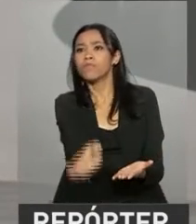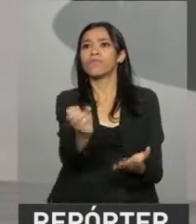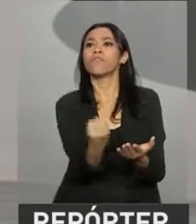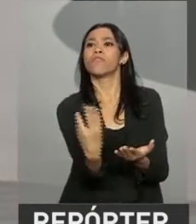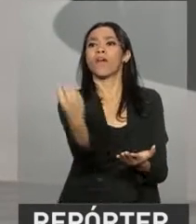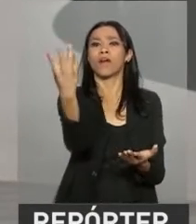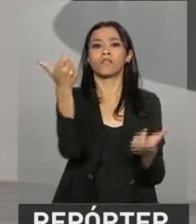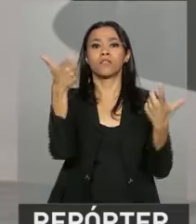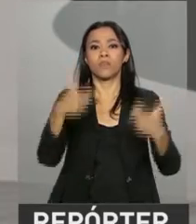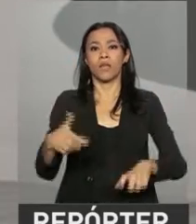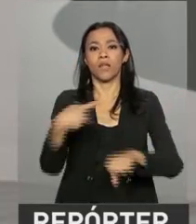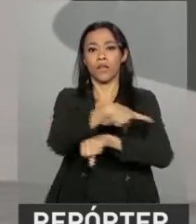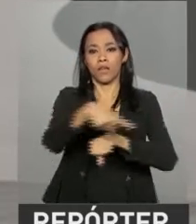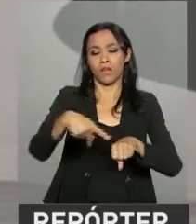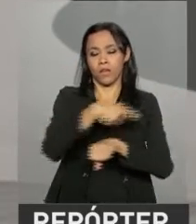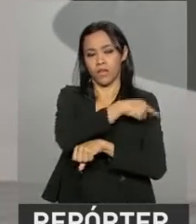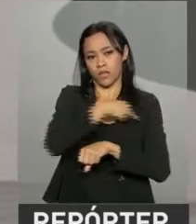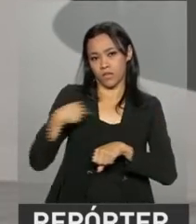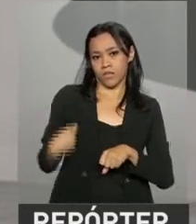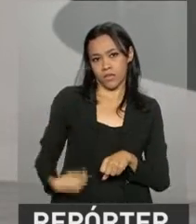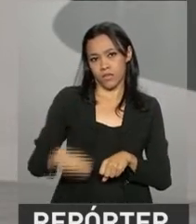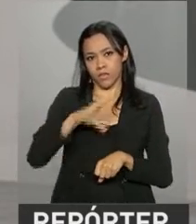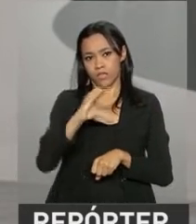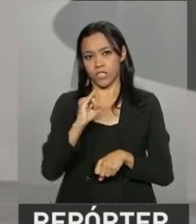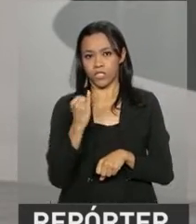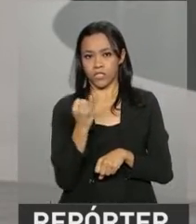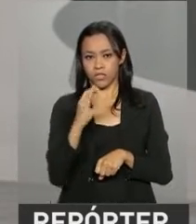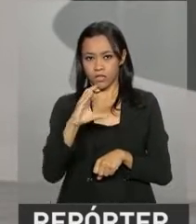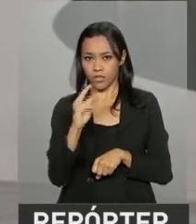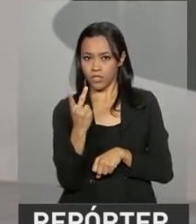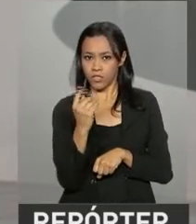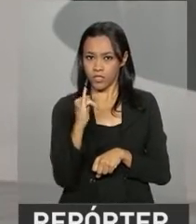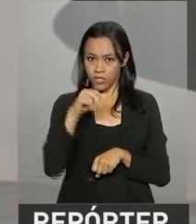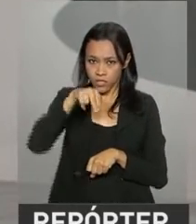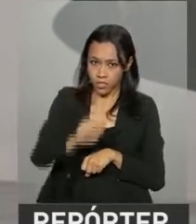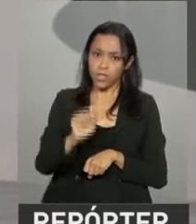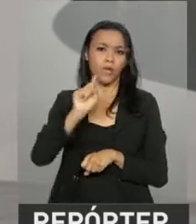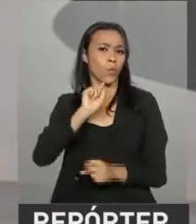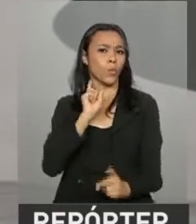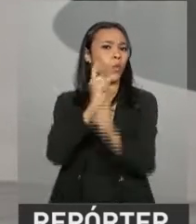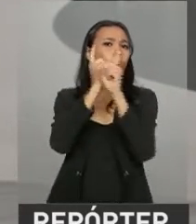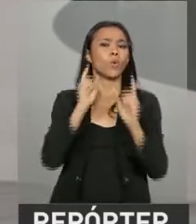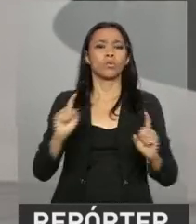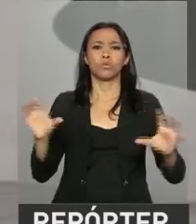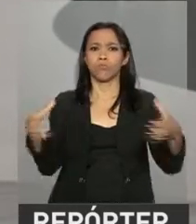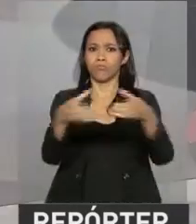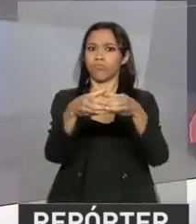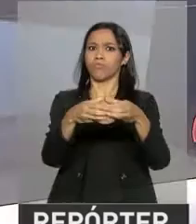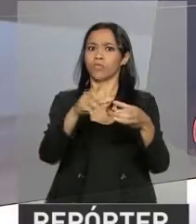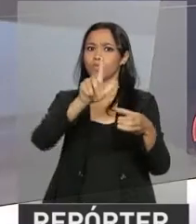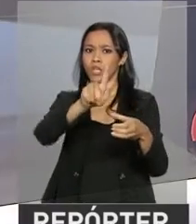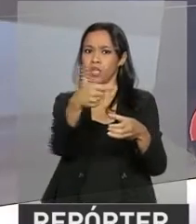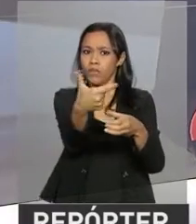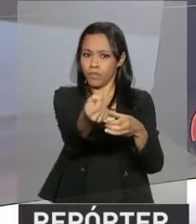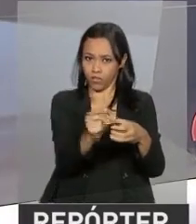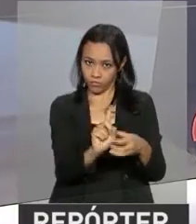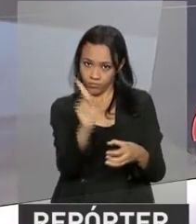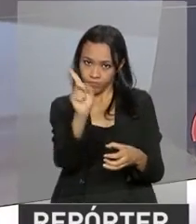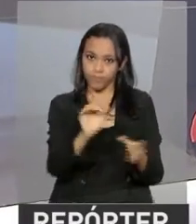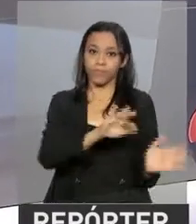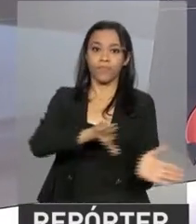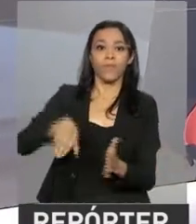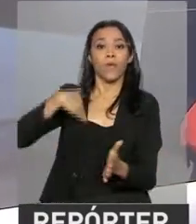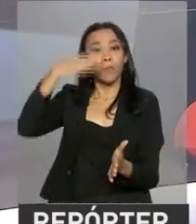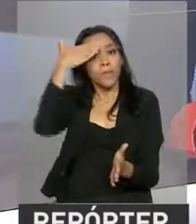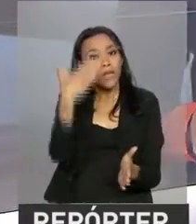China para o encontro do G20, que vai reunir as maiores economias do mundo. Leandro. Obrigado, Gabriela, pelas suas